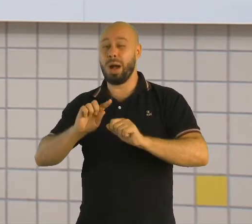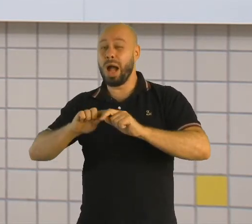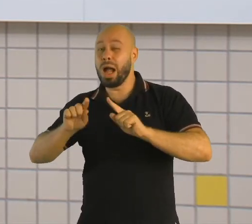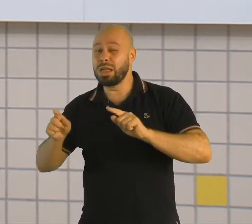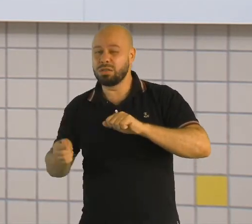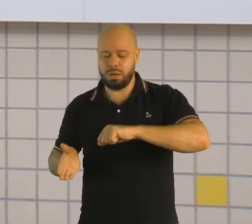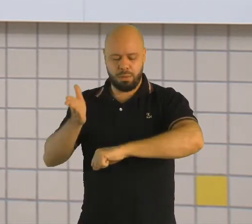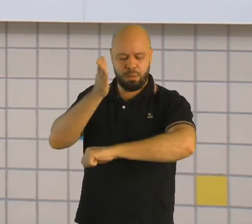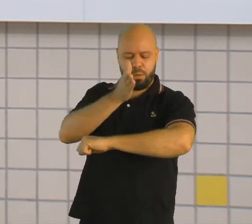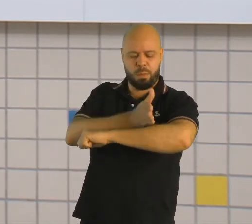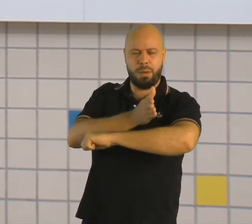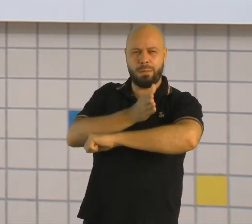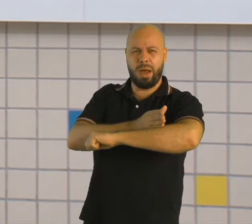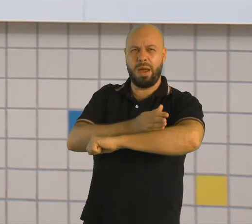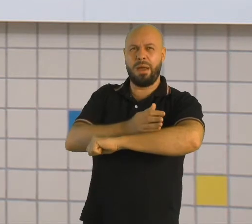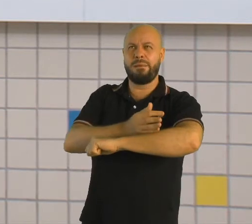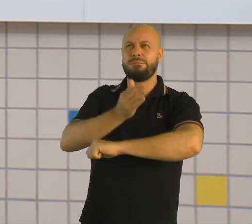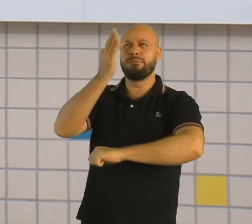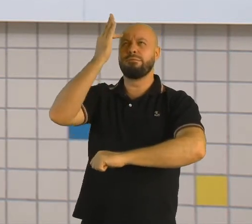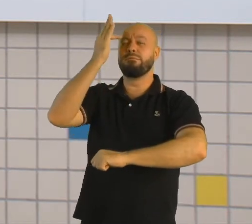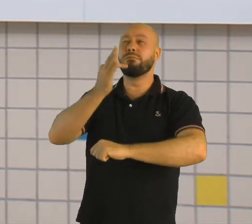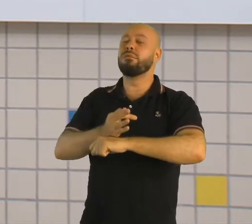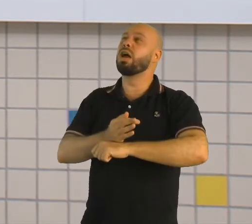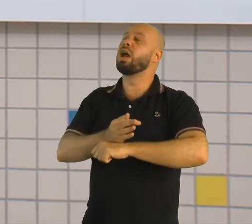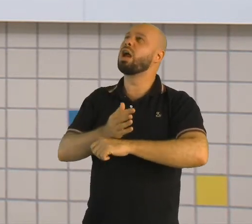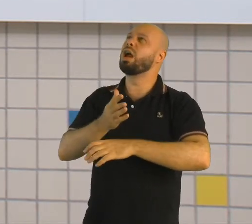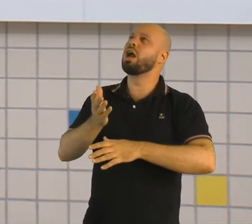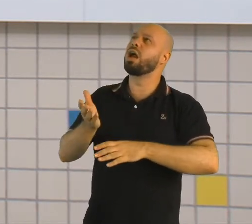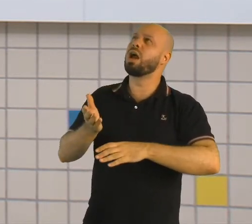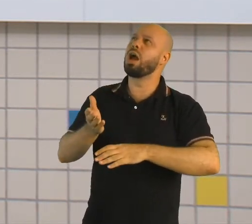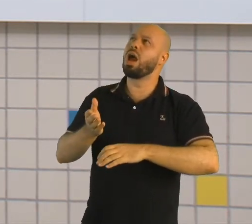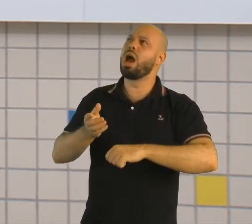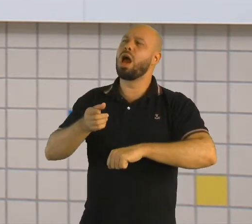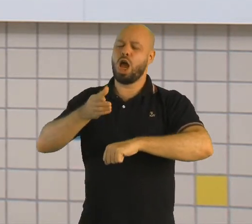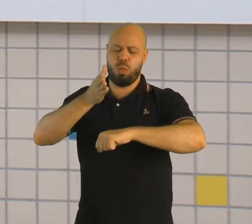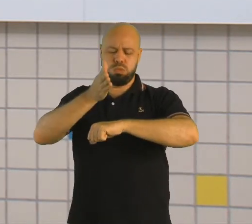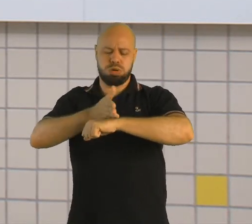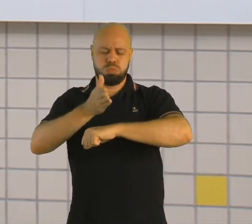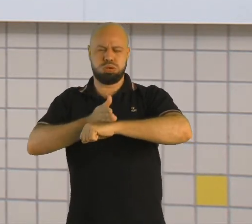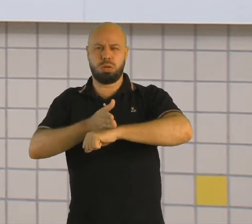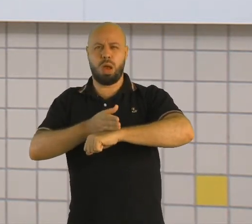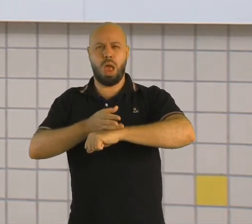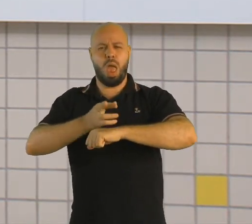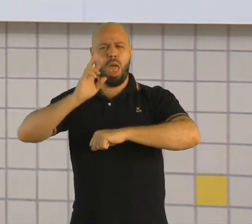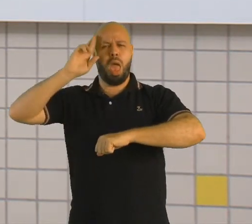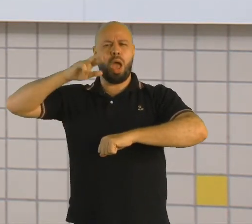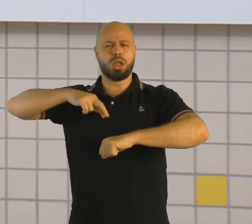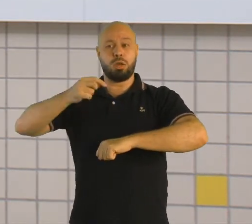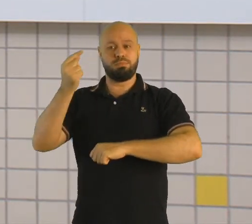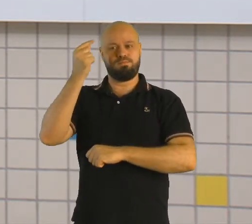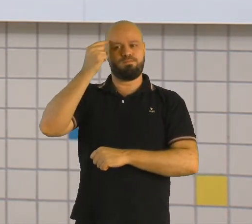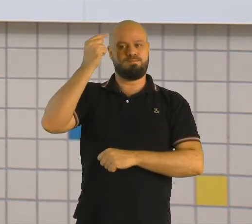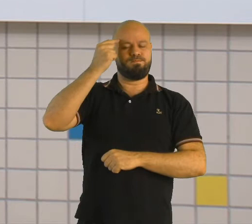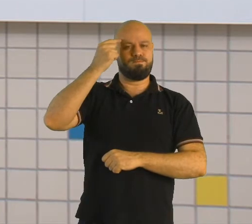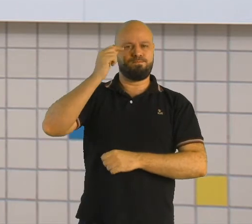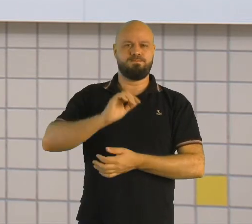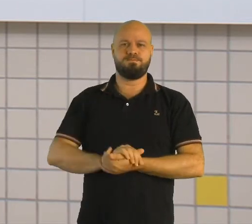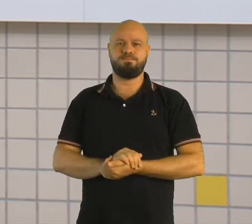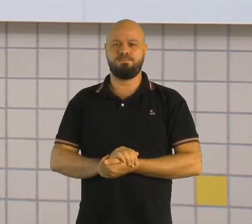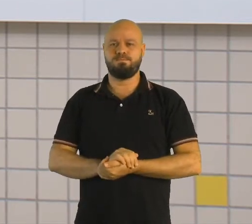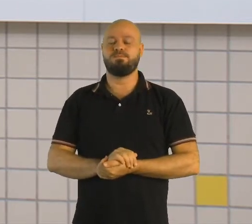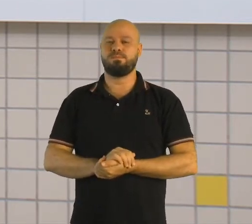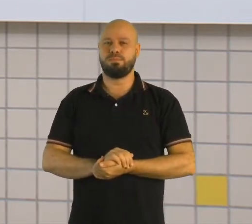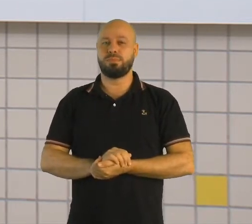a fé, né, para resolver seus problemas. Já na visão racional, né, do Renascimento, né, valorizando